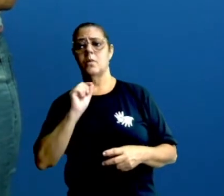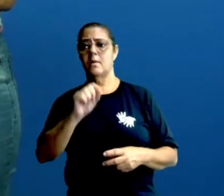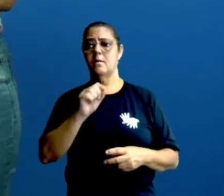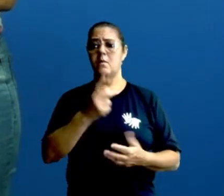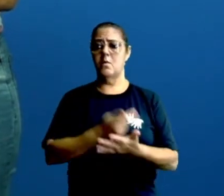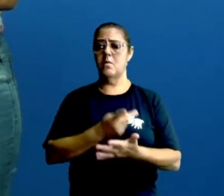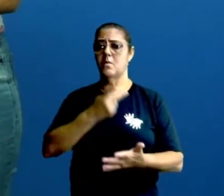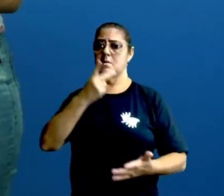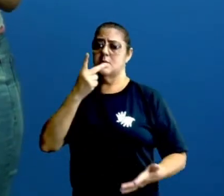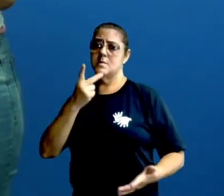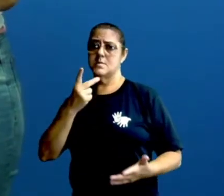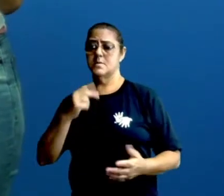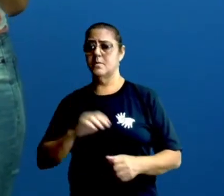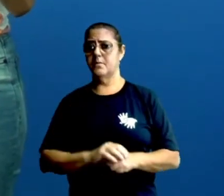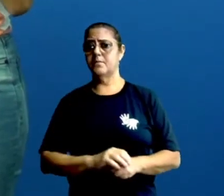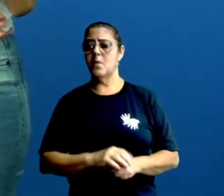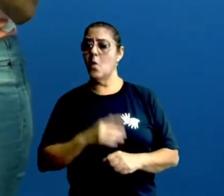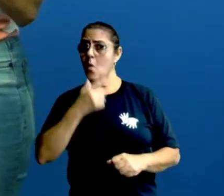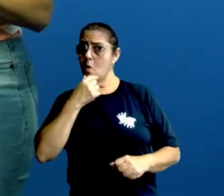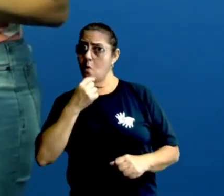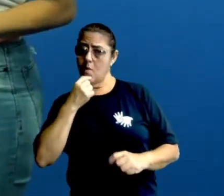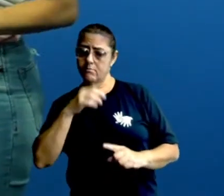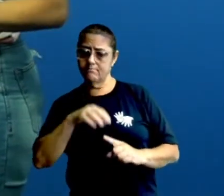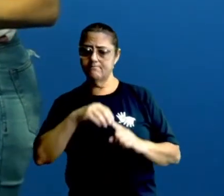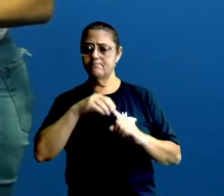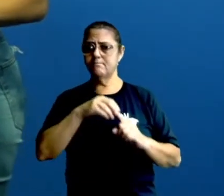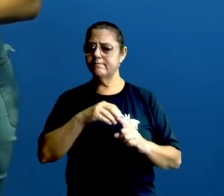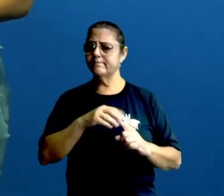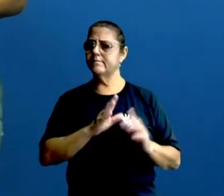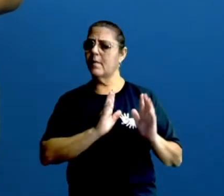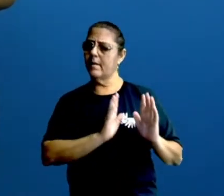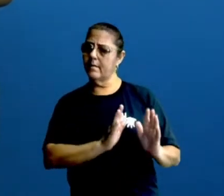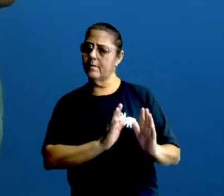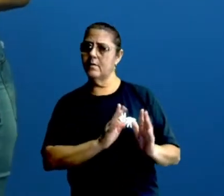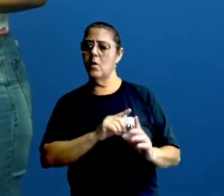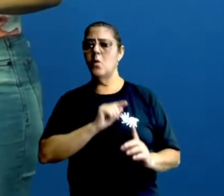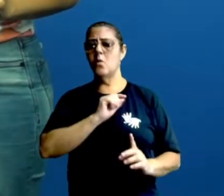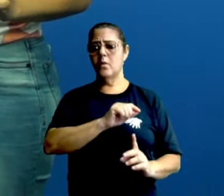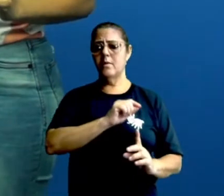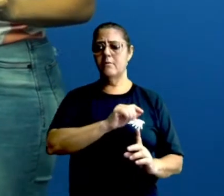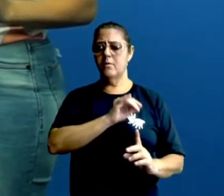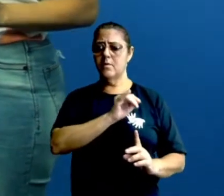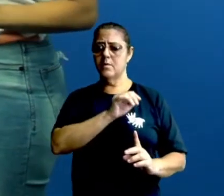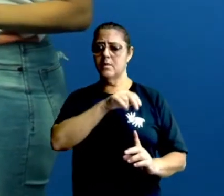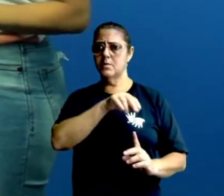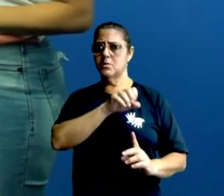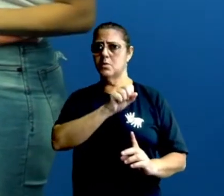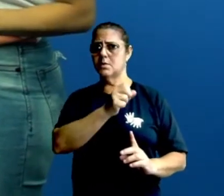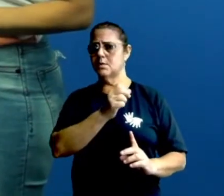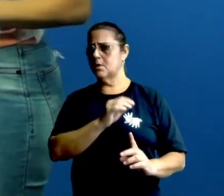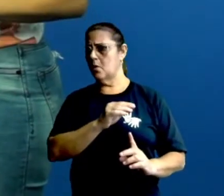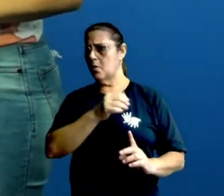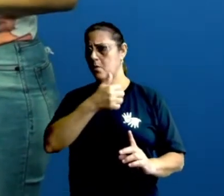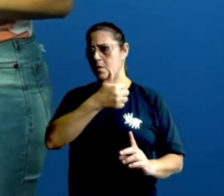nesse acontecimento. Então, vamos por parte. O que foi a insurreição pernambucana de